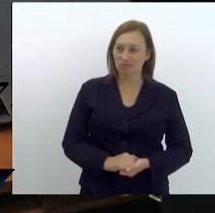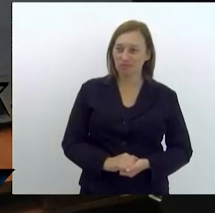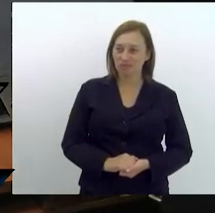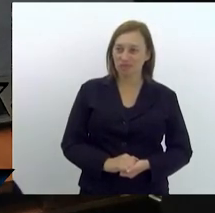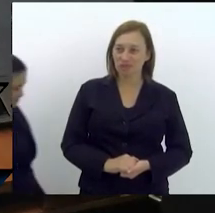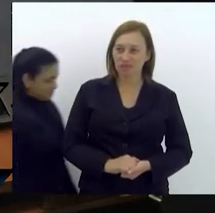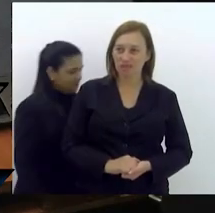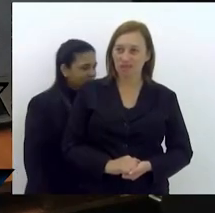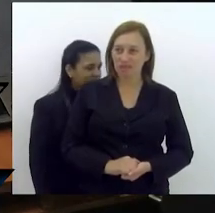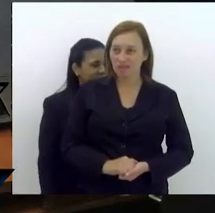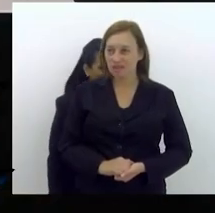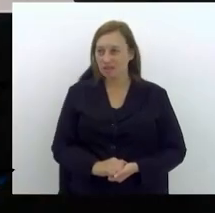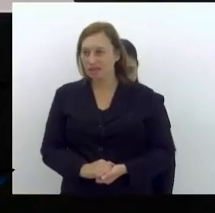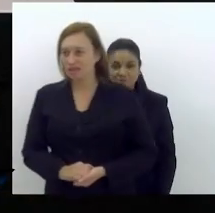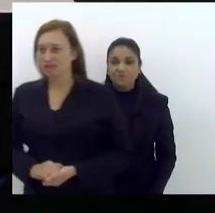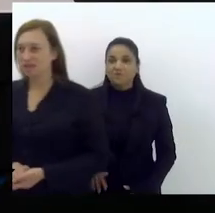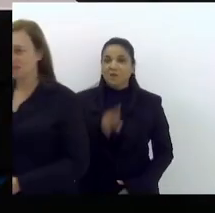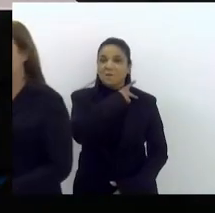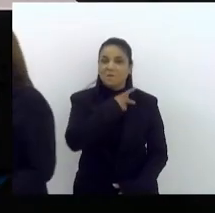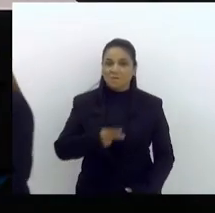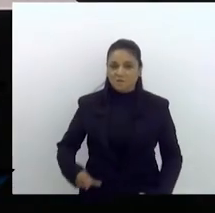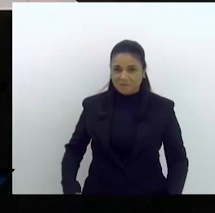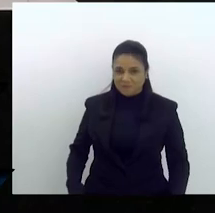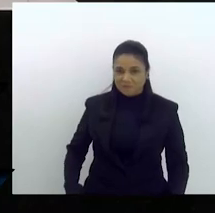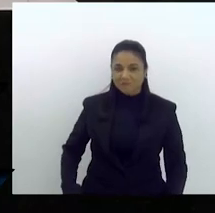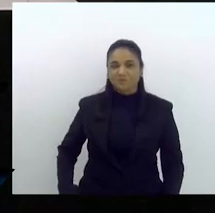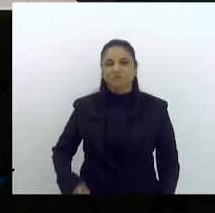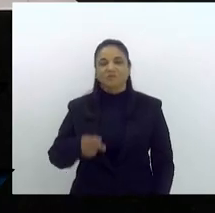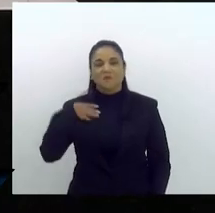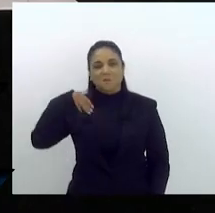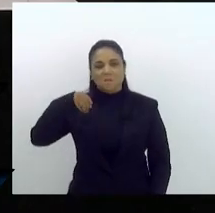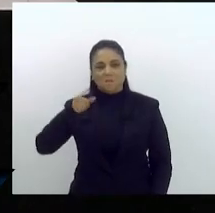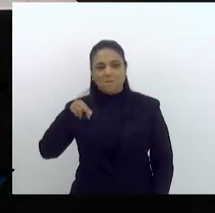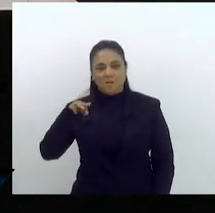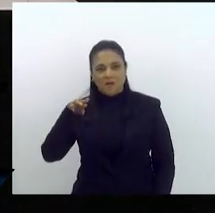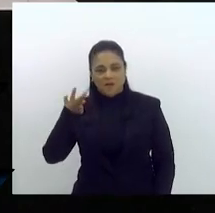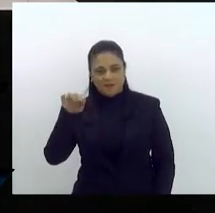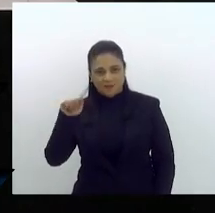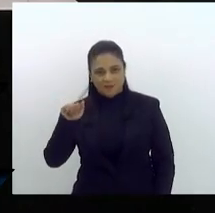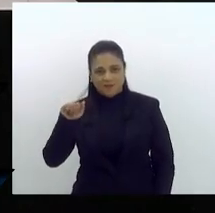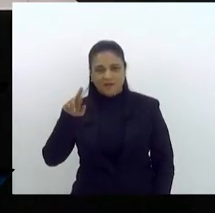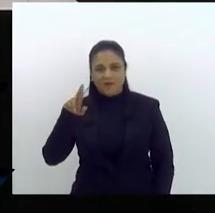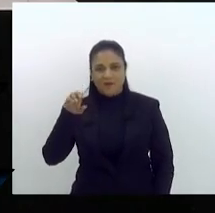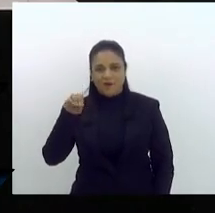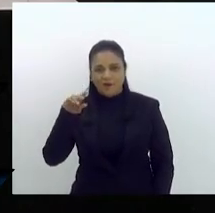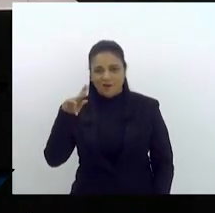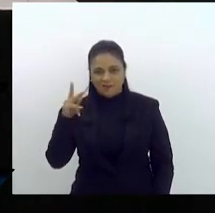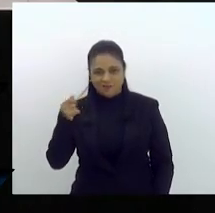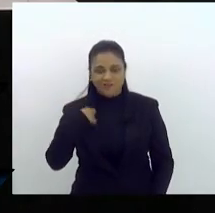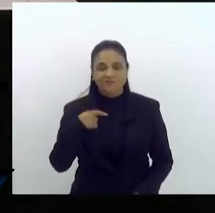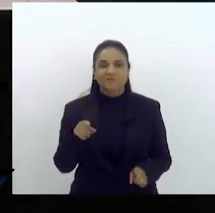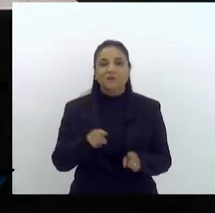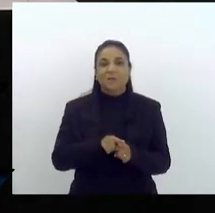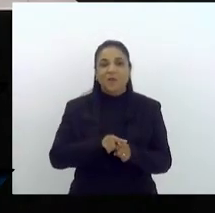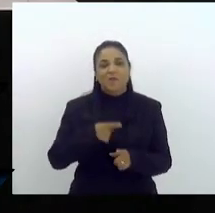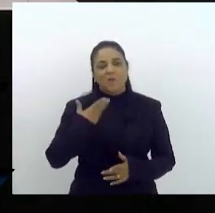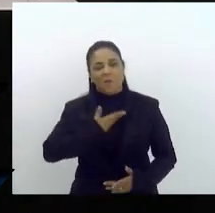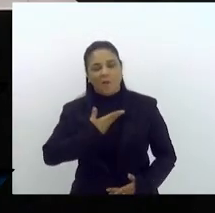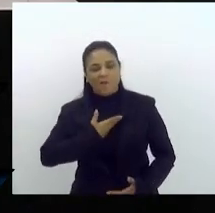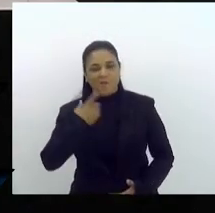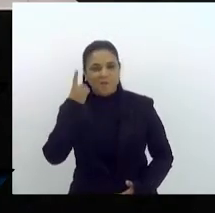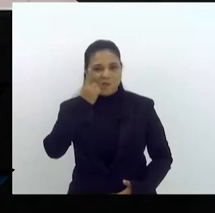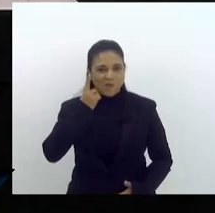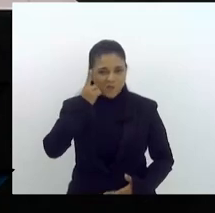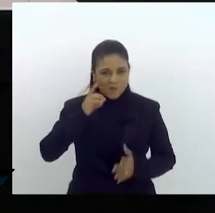senhora Presidente deputada Marta Rocha Deputado Thiago Gagliasso como é que está meu colega de partido de